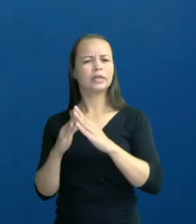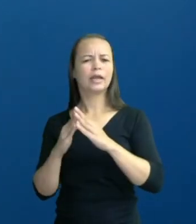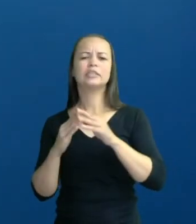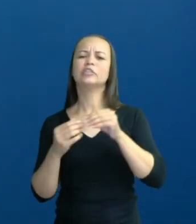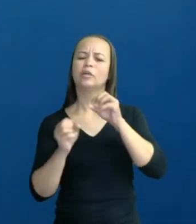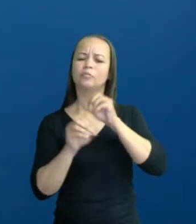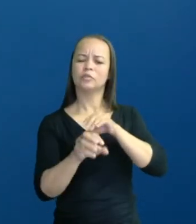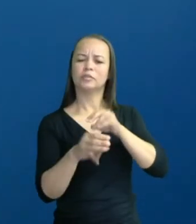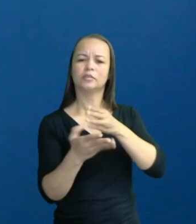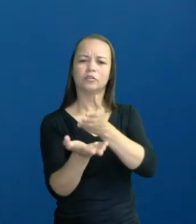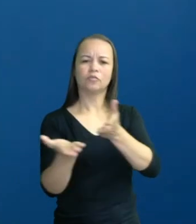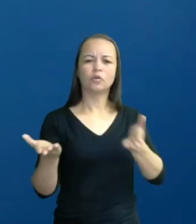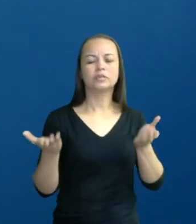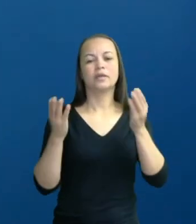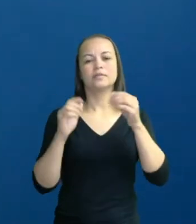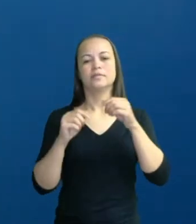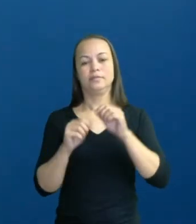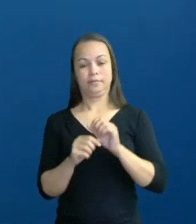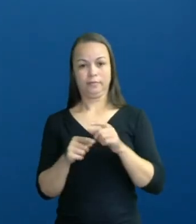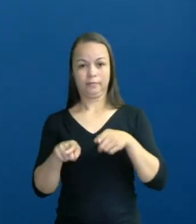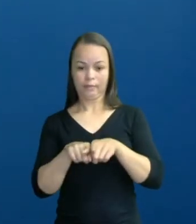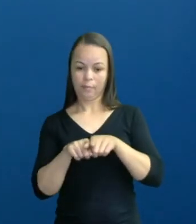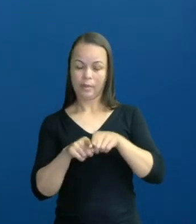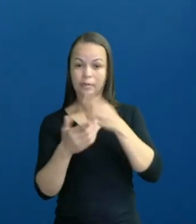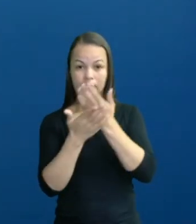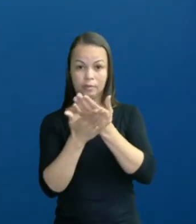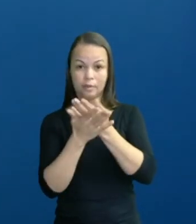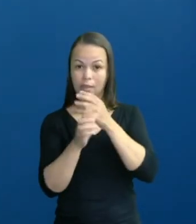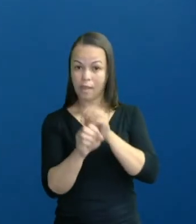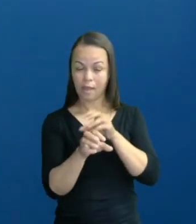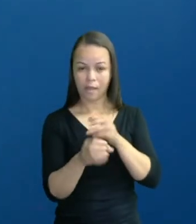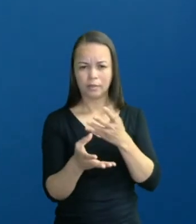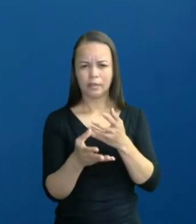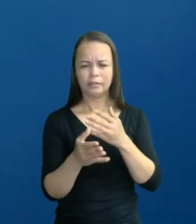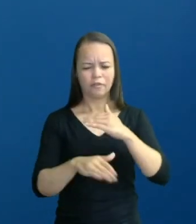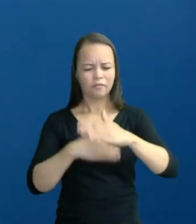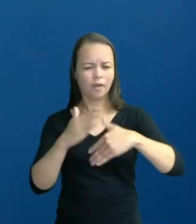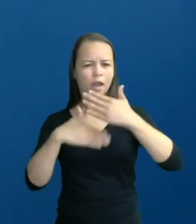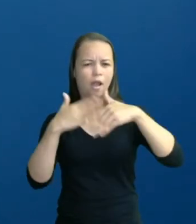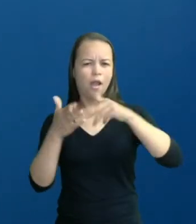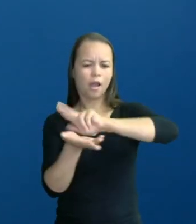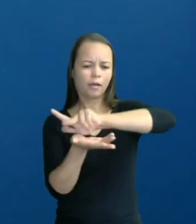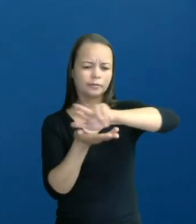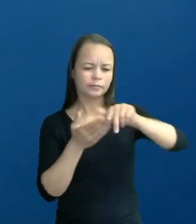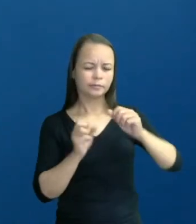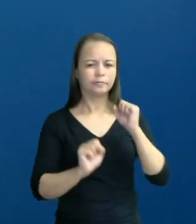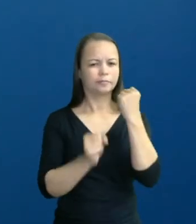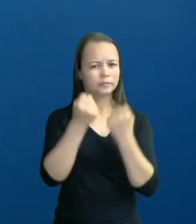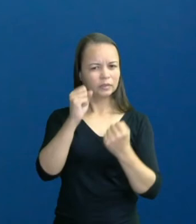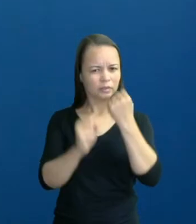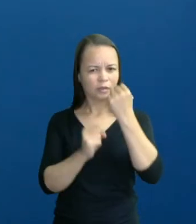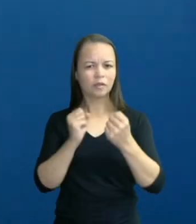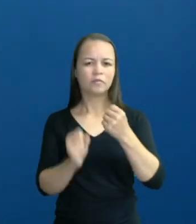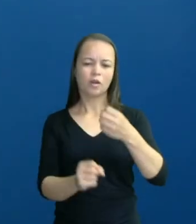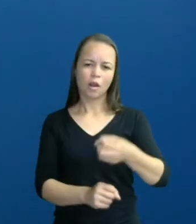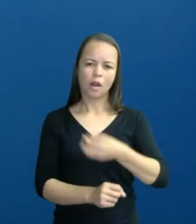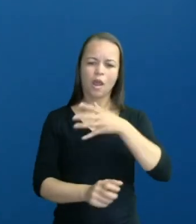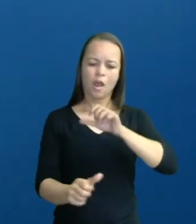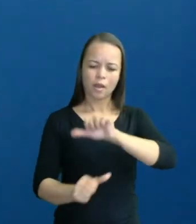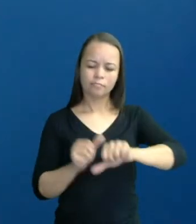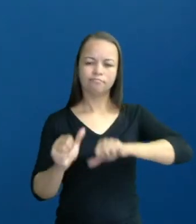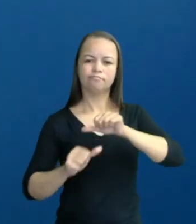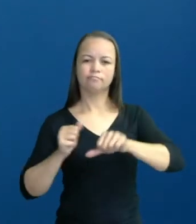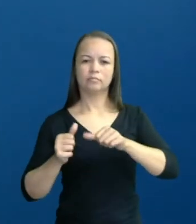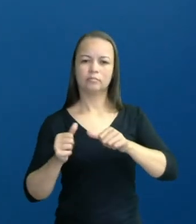smartphone, e a população da internet, houve um avanço das empresas no mundo todo. Um exemplo são os trabalhos home